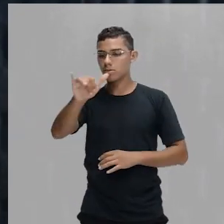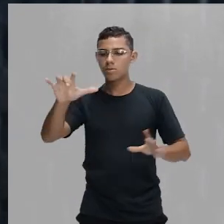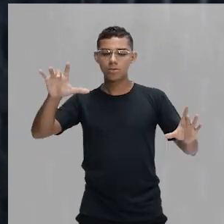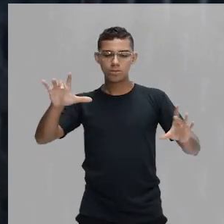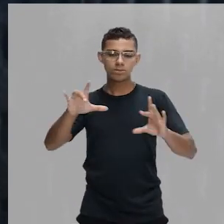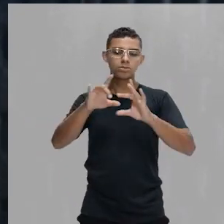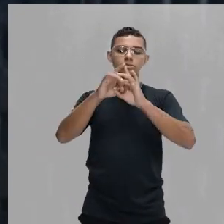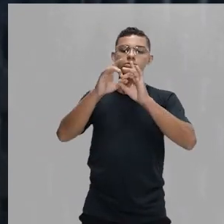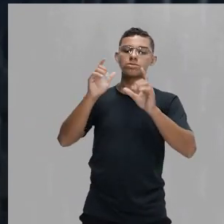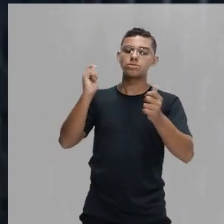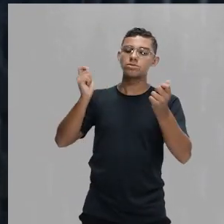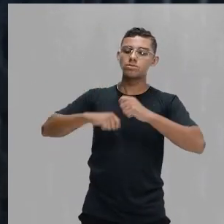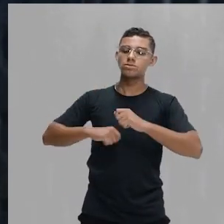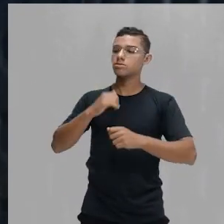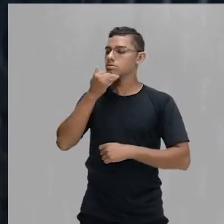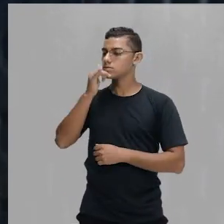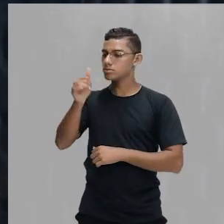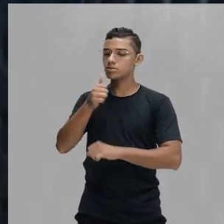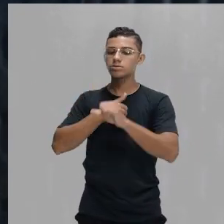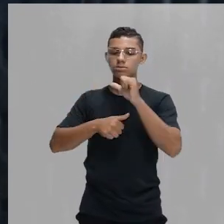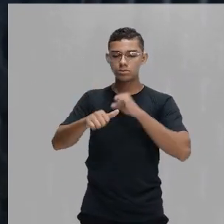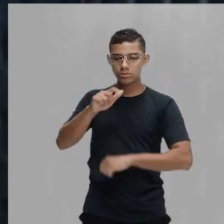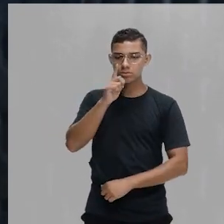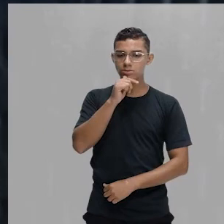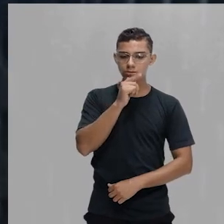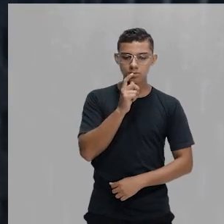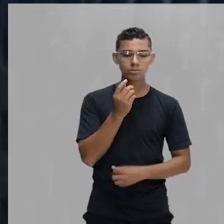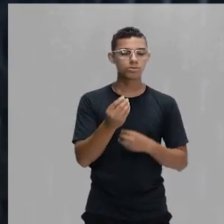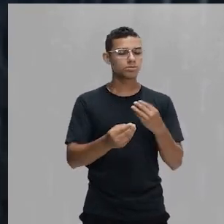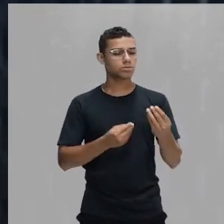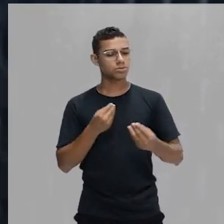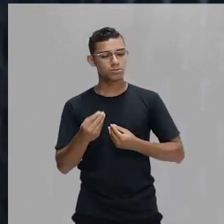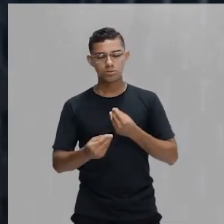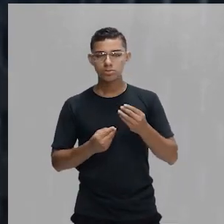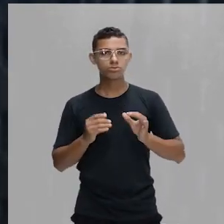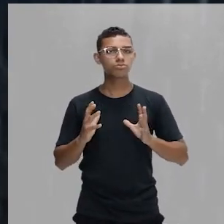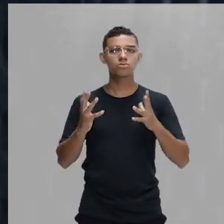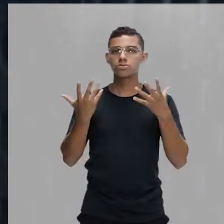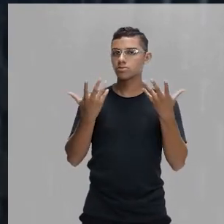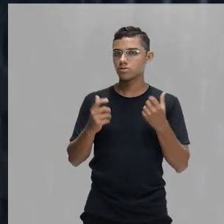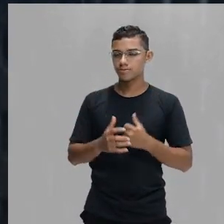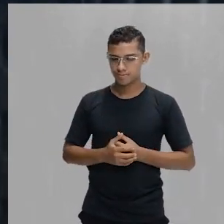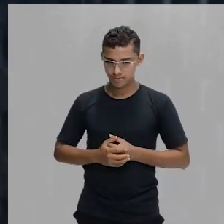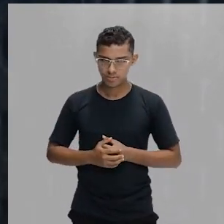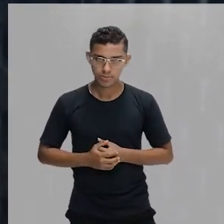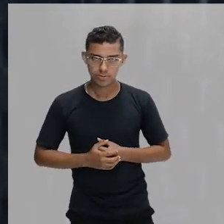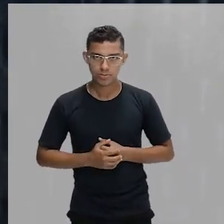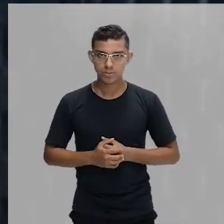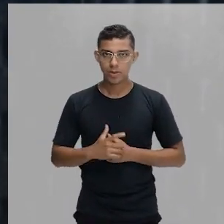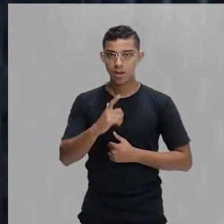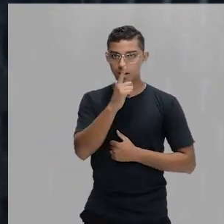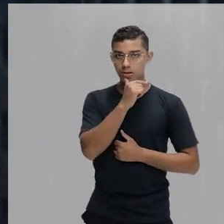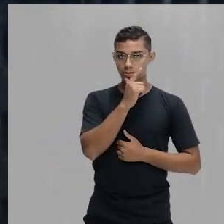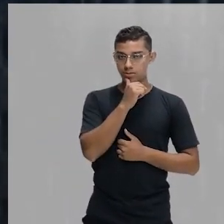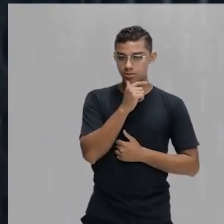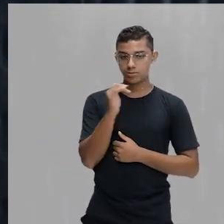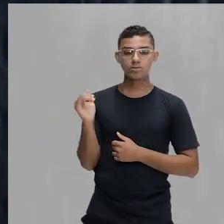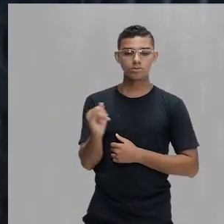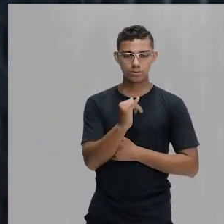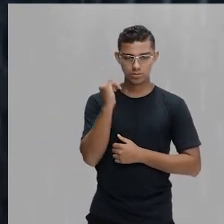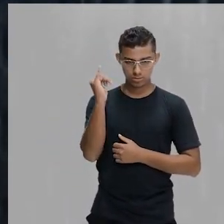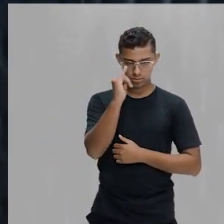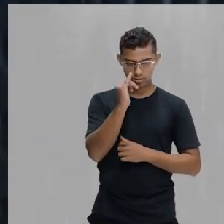formada aí através da água. Mas de que forma? De que forma isso acontece? A água ela tem a sua importância